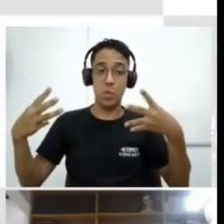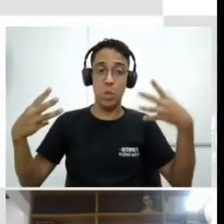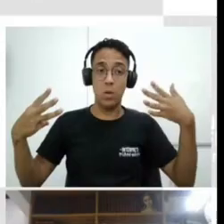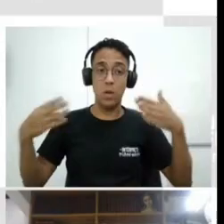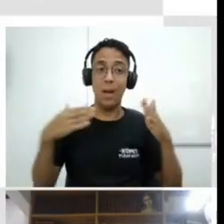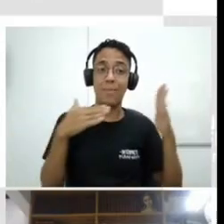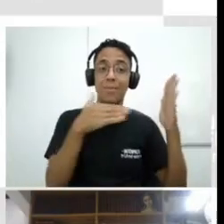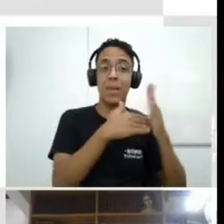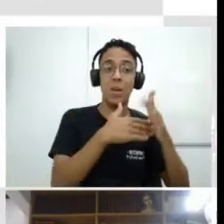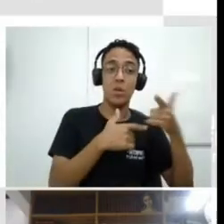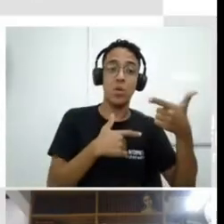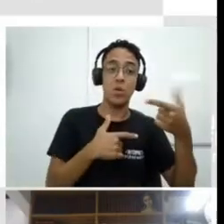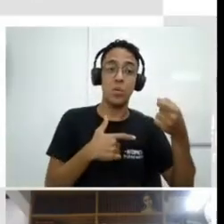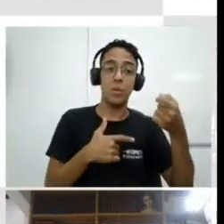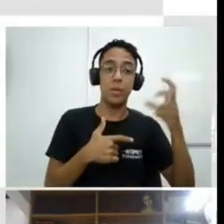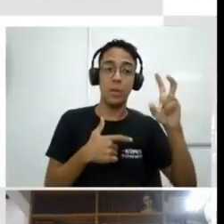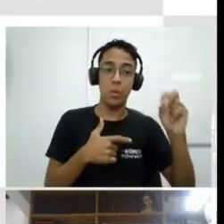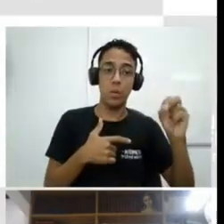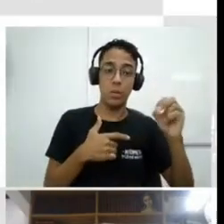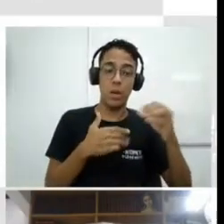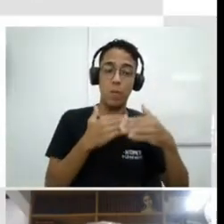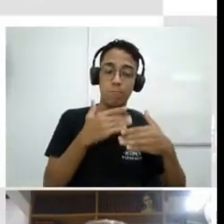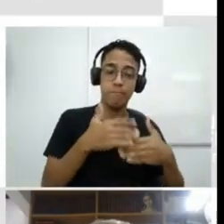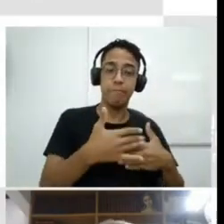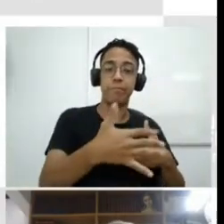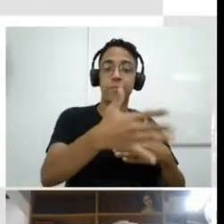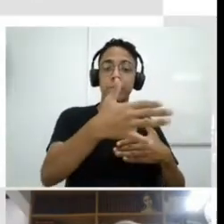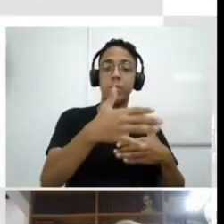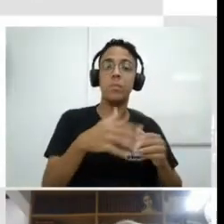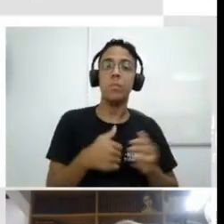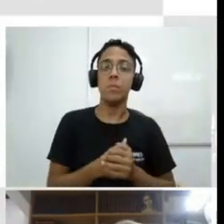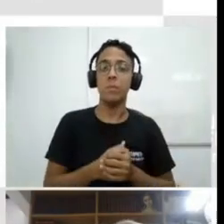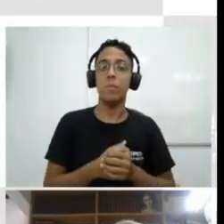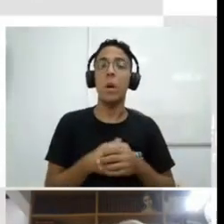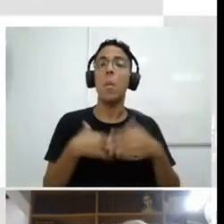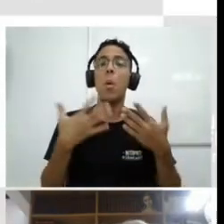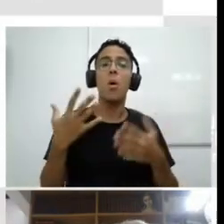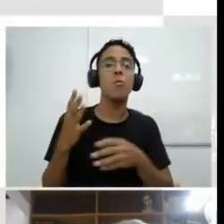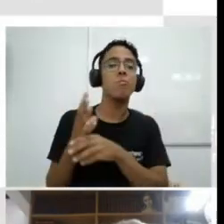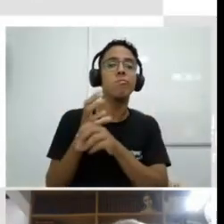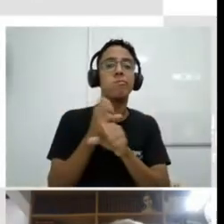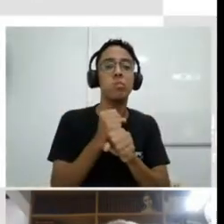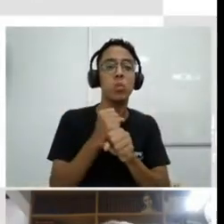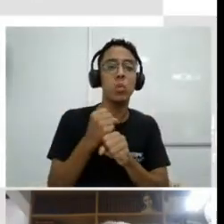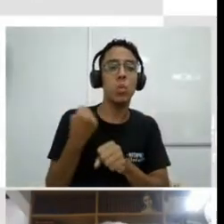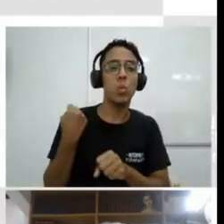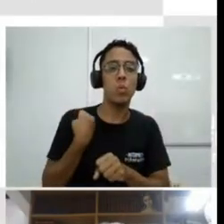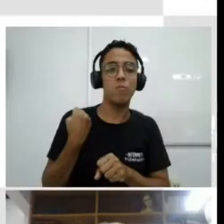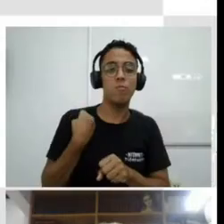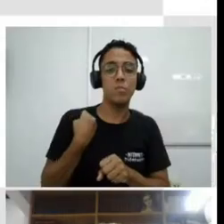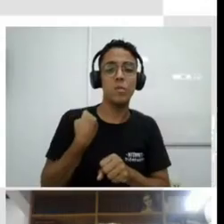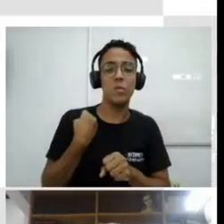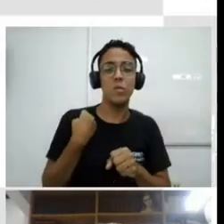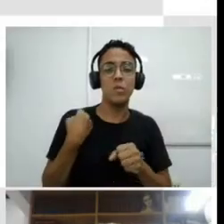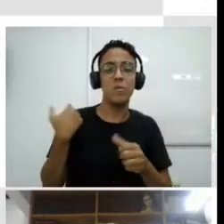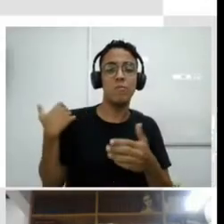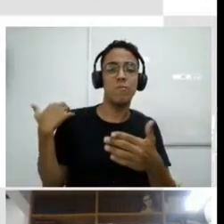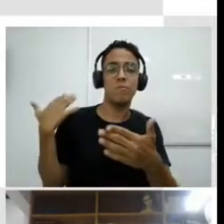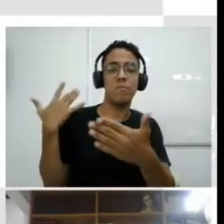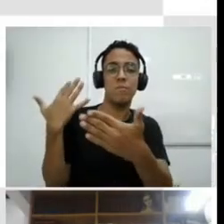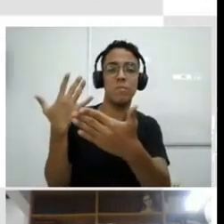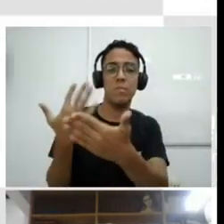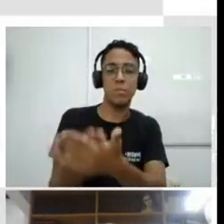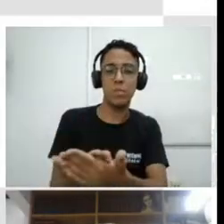projeção. E nós temos o quê, então? Qual é a taxa de aquecimento de 2011? Devia ter escrito aqui 2011, não